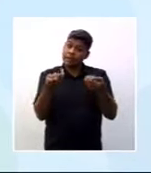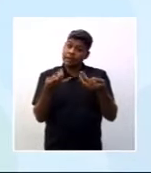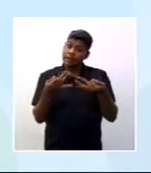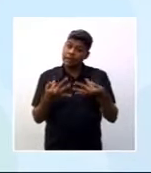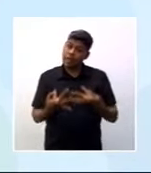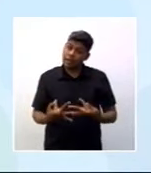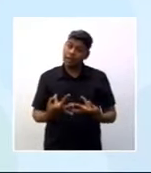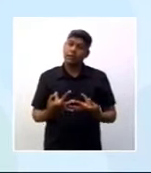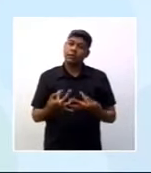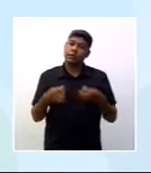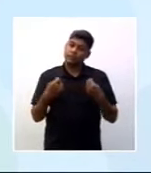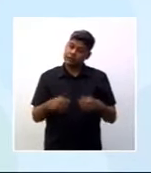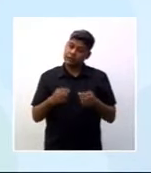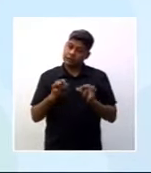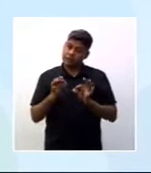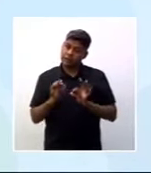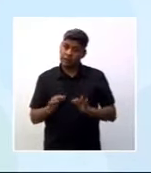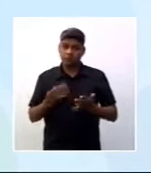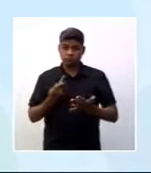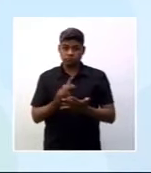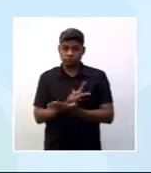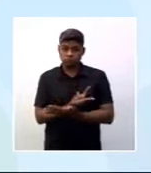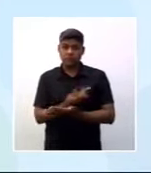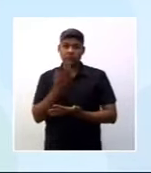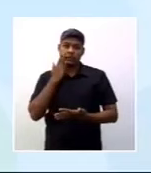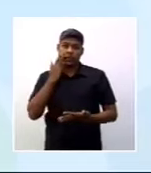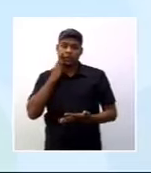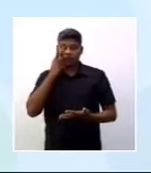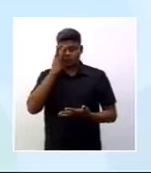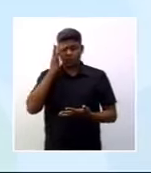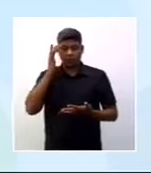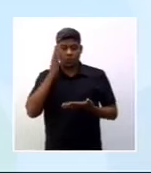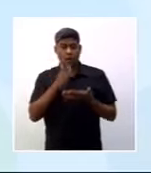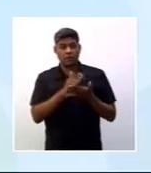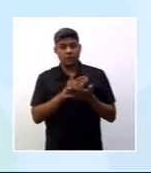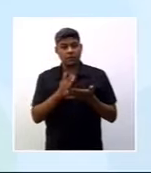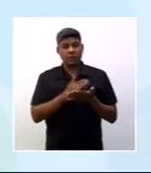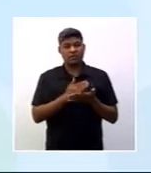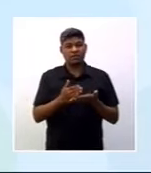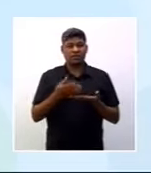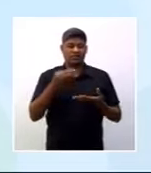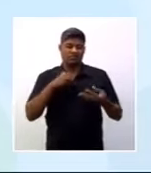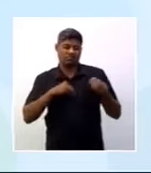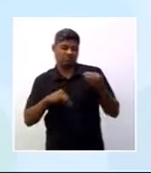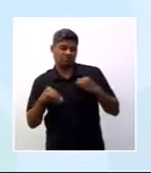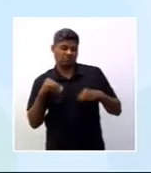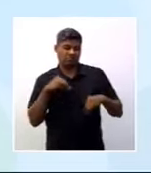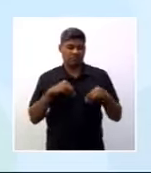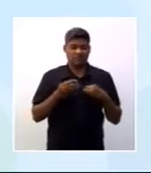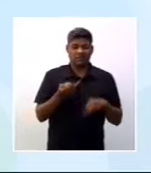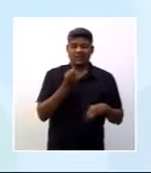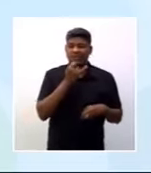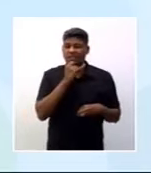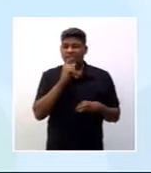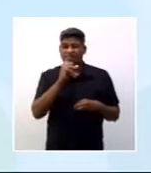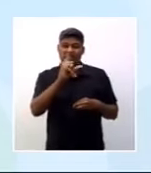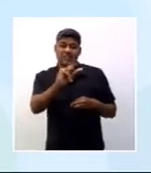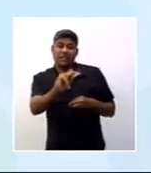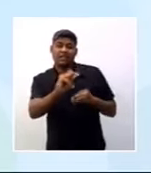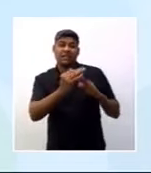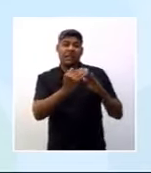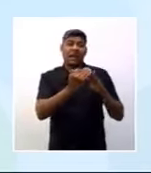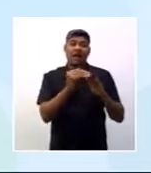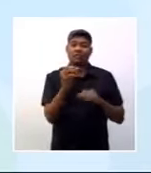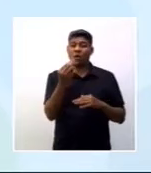gente se isso se houve ou consequências né se isso fez que a pessoa às vezes acabasse ficando definir das calças ficha de sair de casa